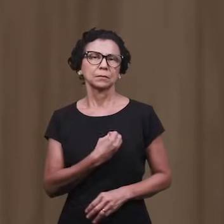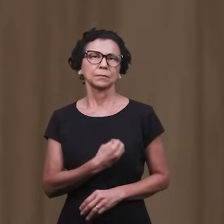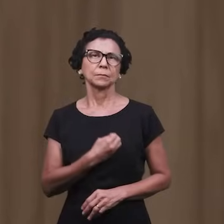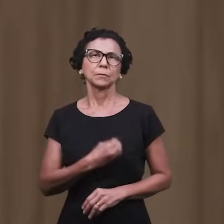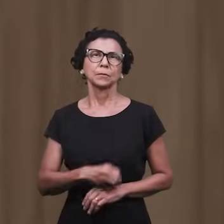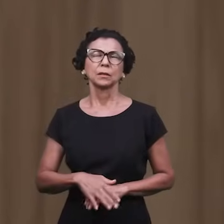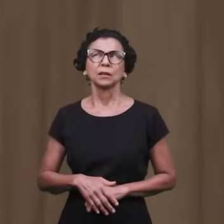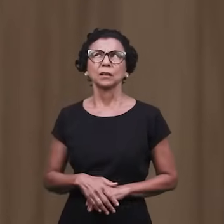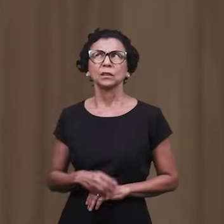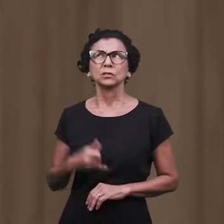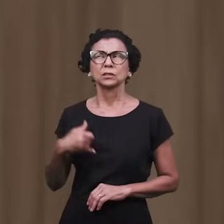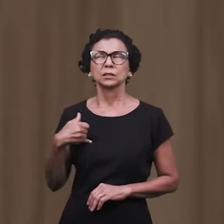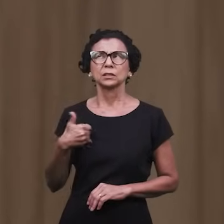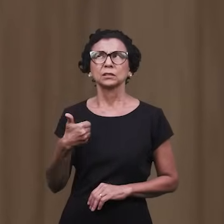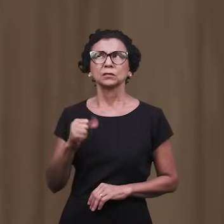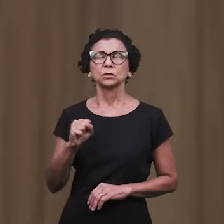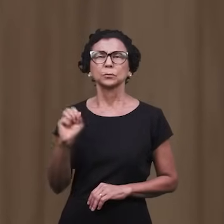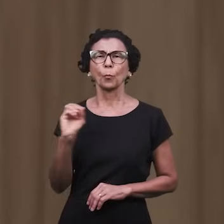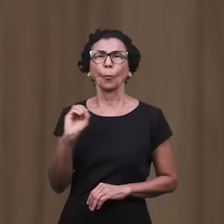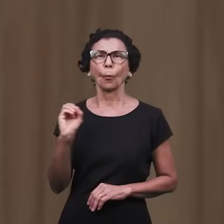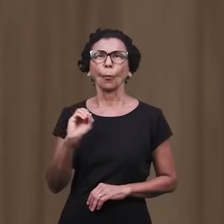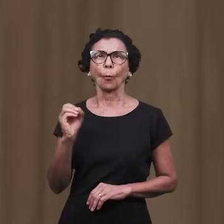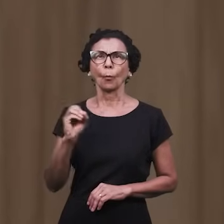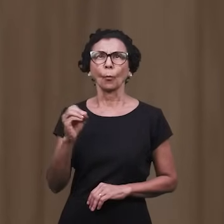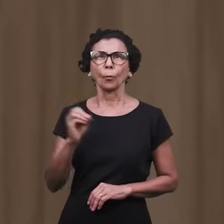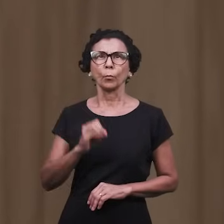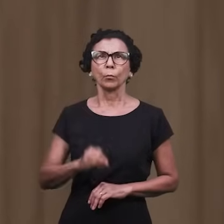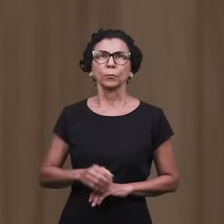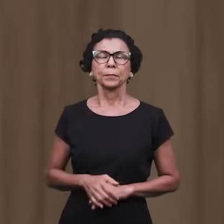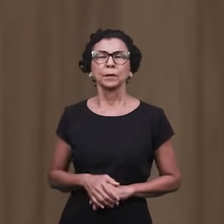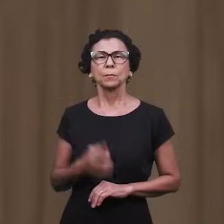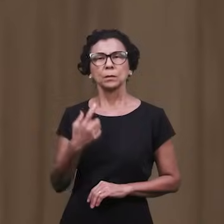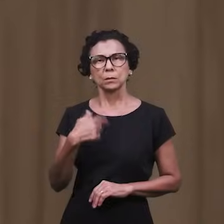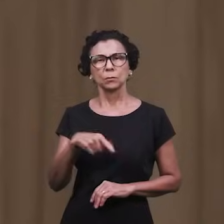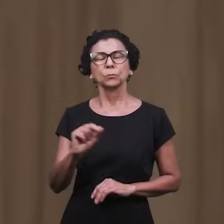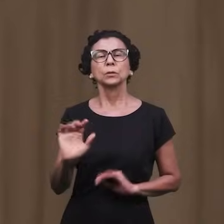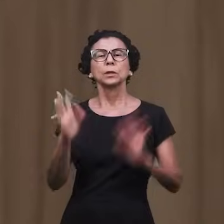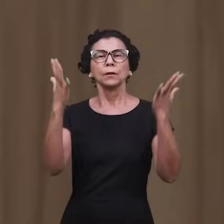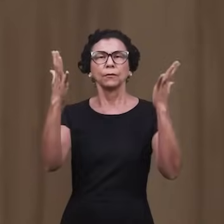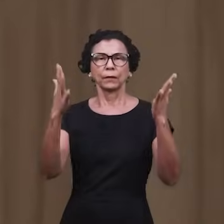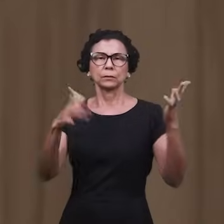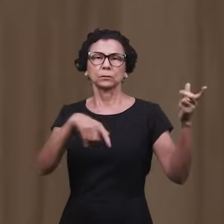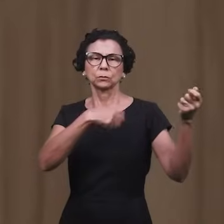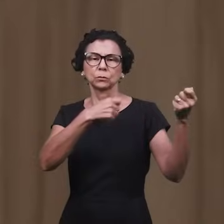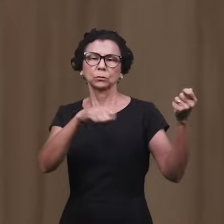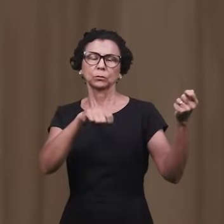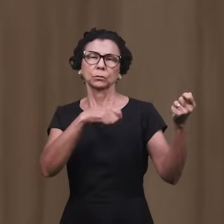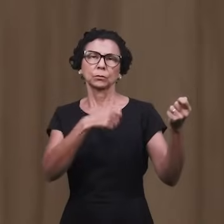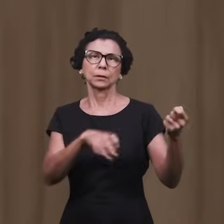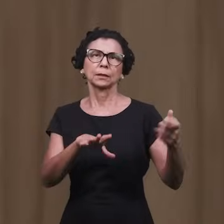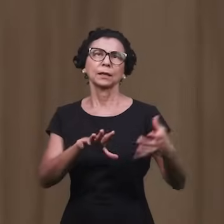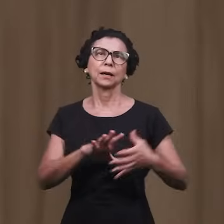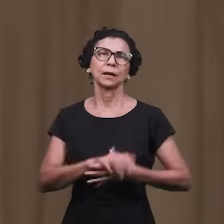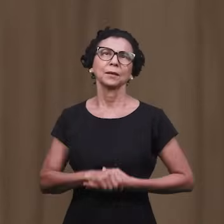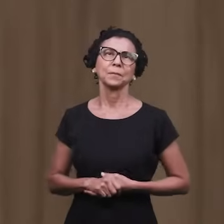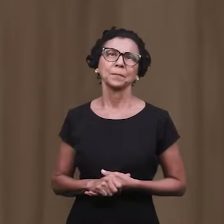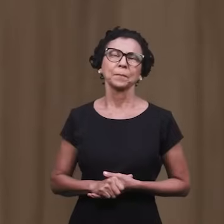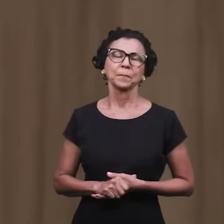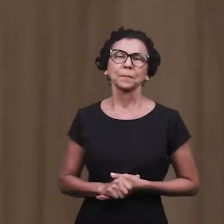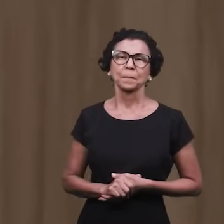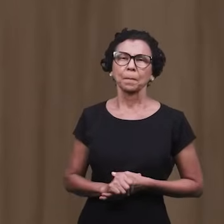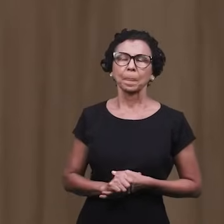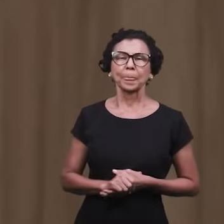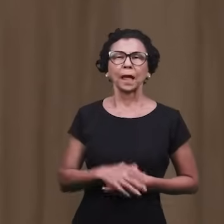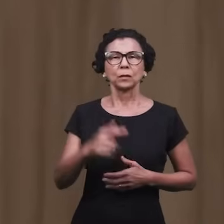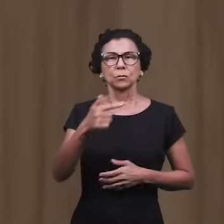grande reunião, acho que eu nem tinha 18 anos ainda, mas na ocasião eu pude tocar em alguns outros eventos. Então, quando eu tive a idade certa e completei o